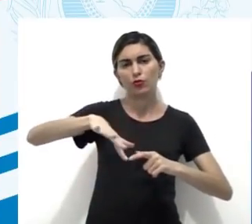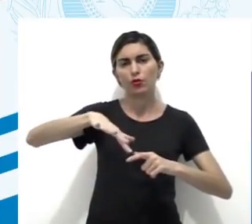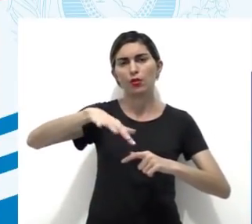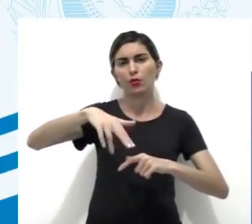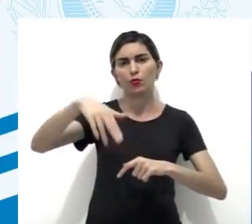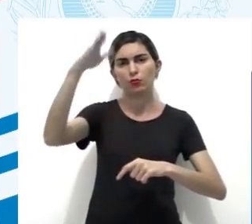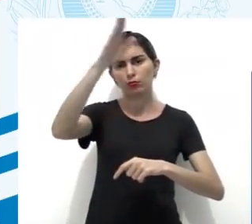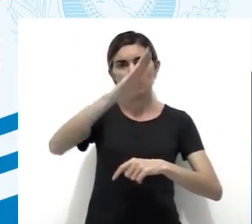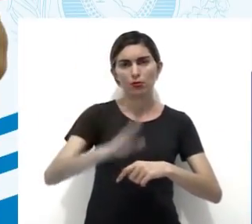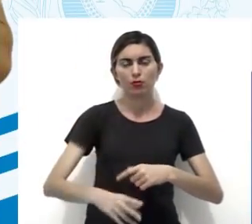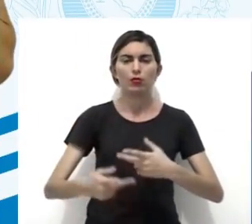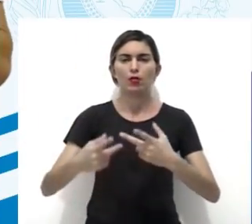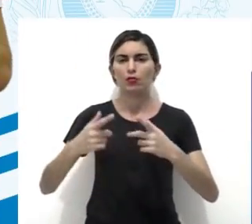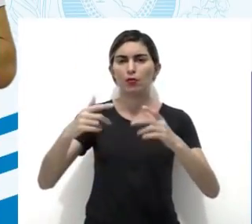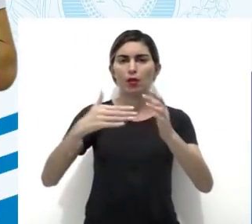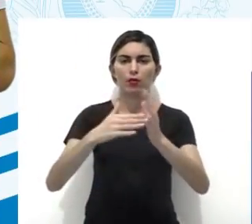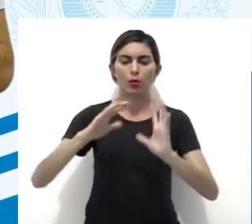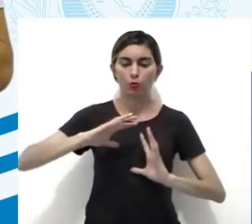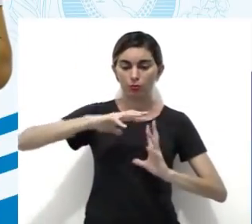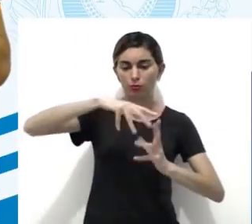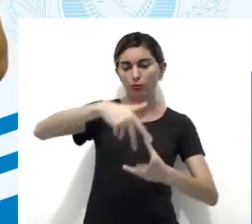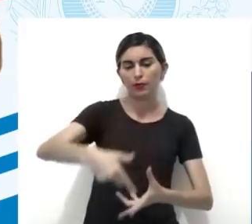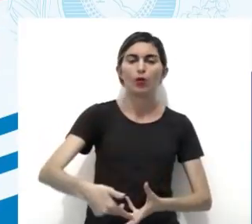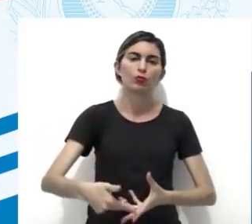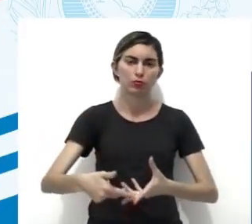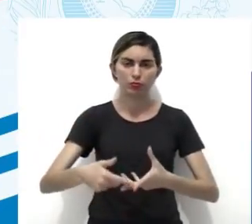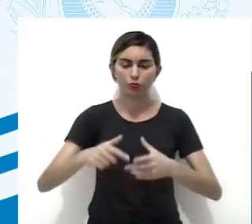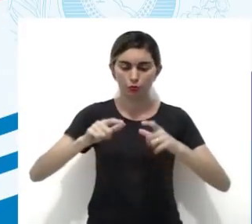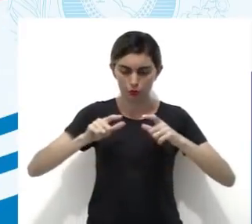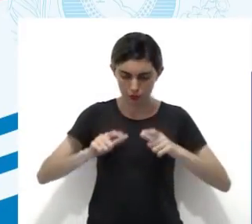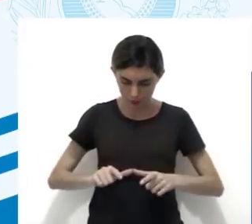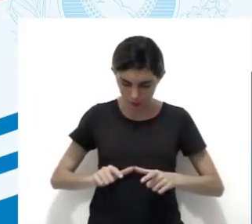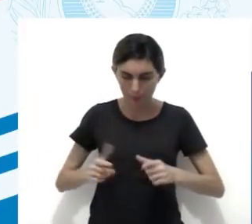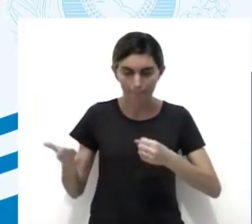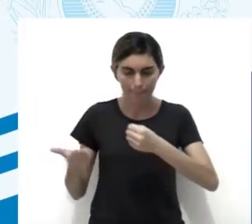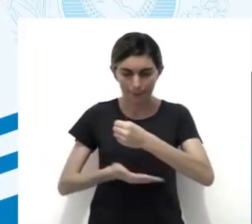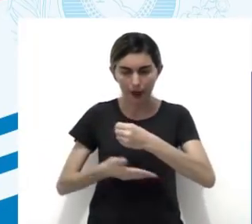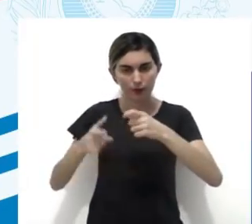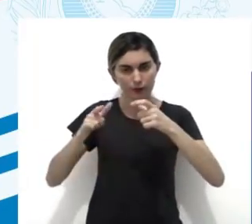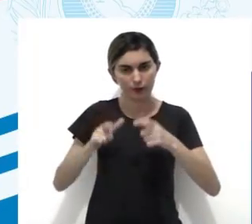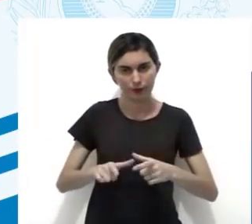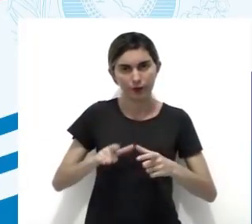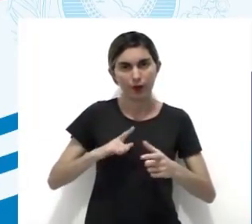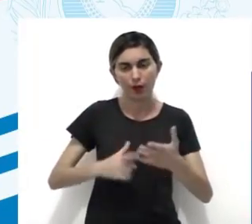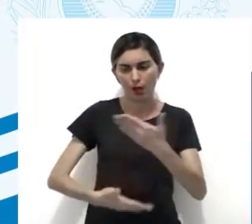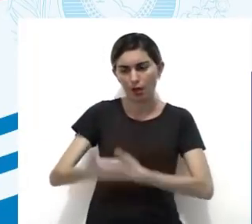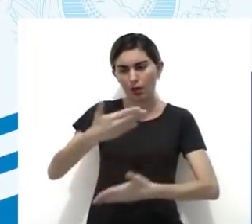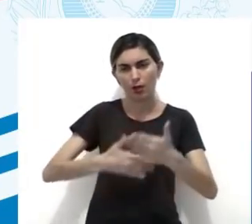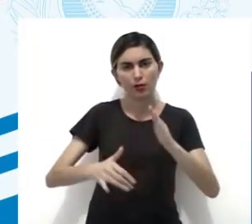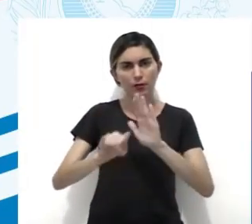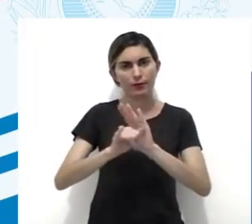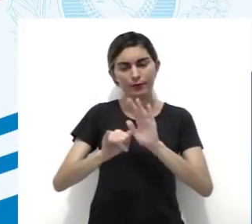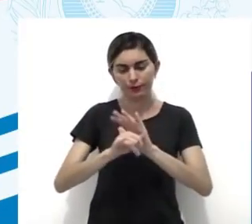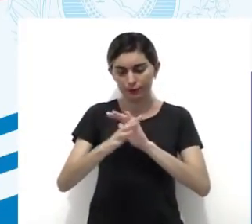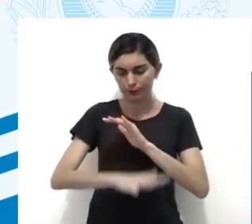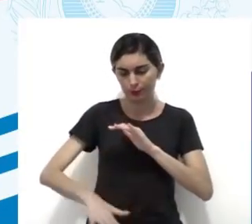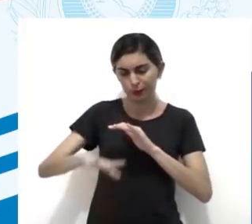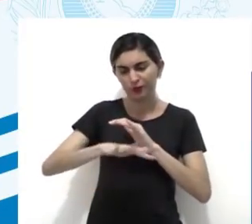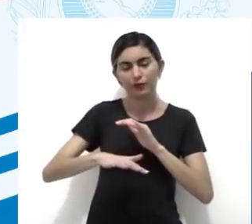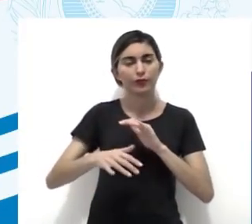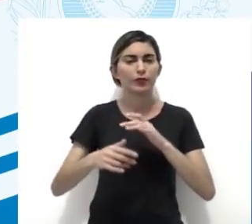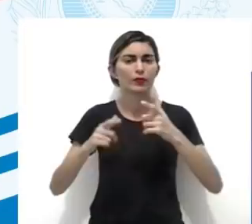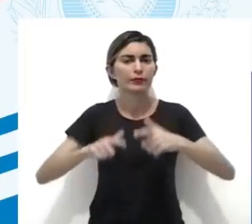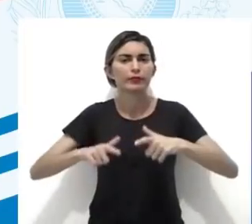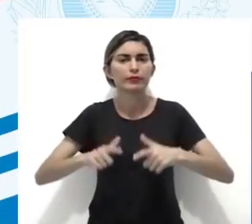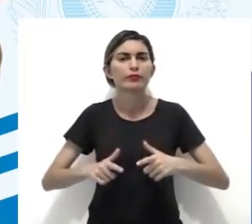o global. Então, o lugar, que é a base, o local, ele tem uma relação de identidade. Essa relação de